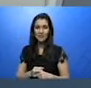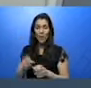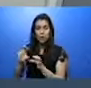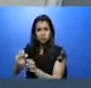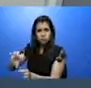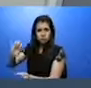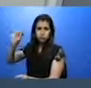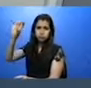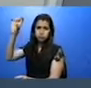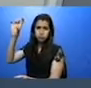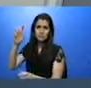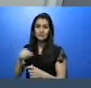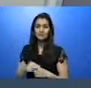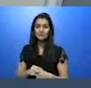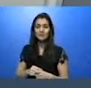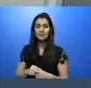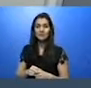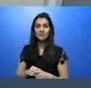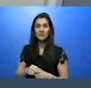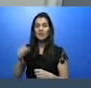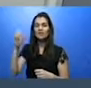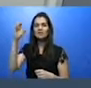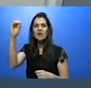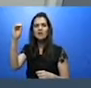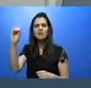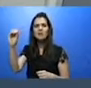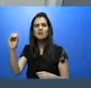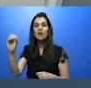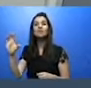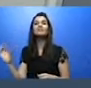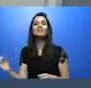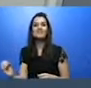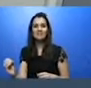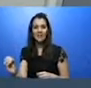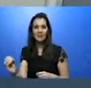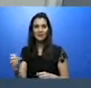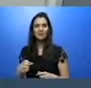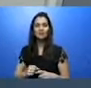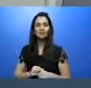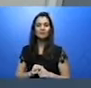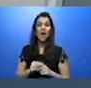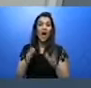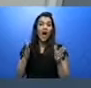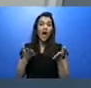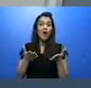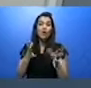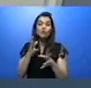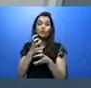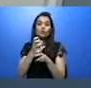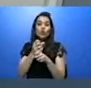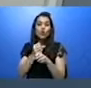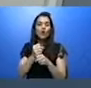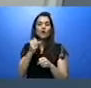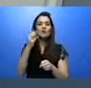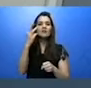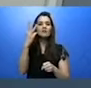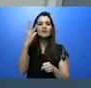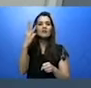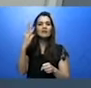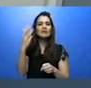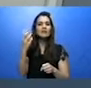comprida. 0 mais 0 mais 0 mais 0, 0. E agora eu venho somando 3, ó.